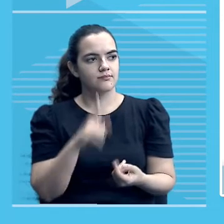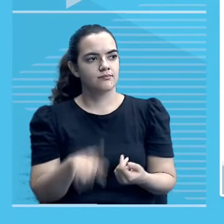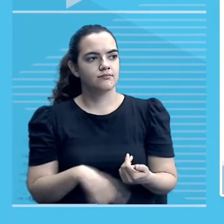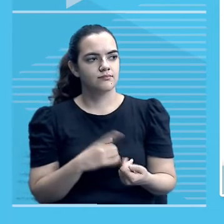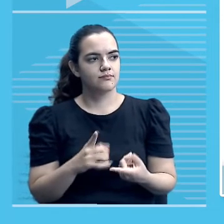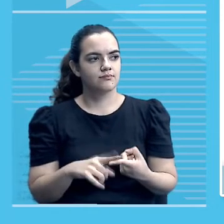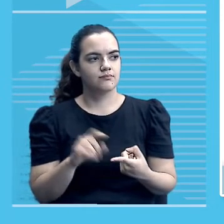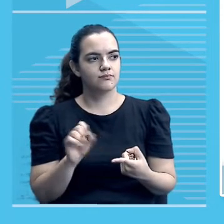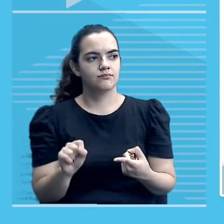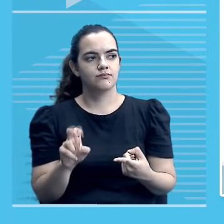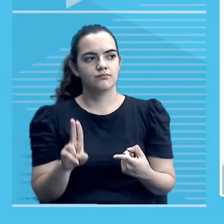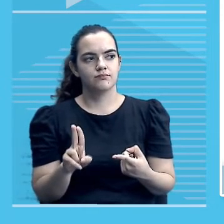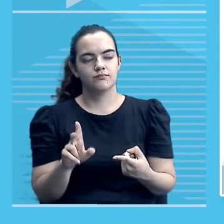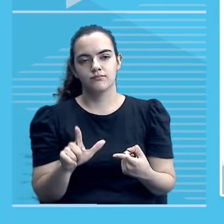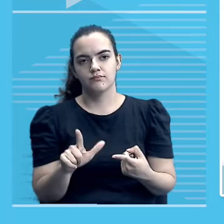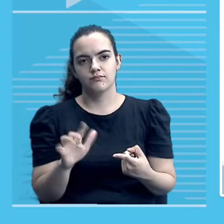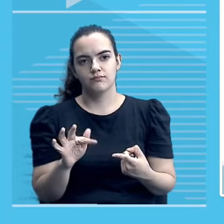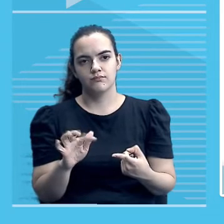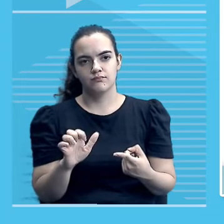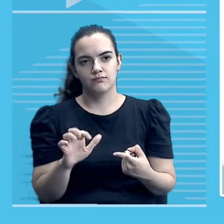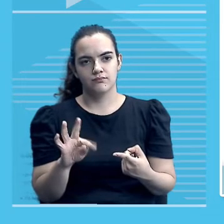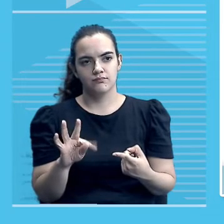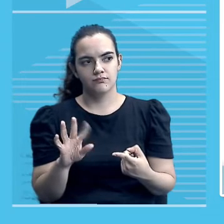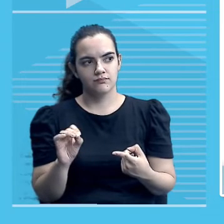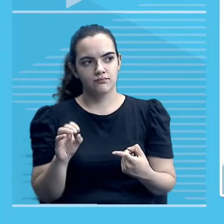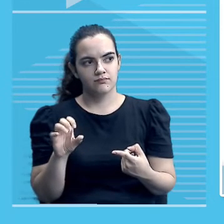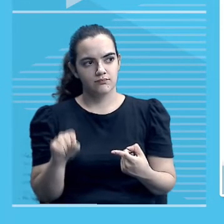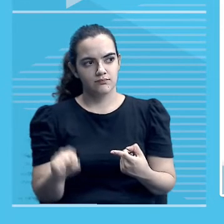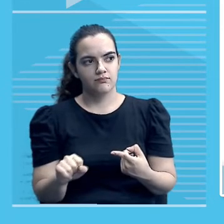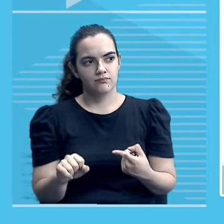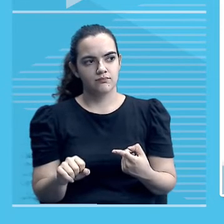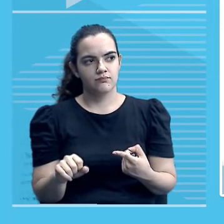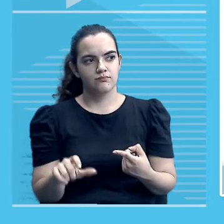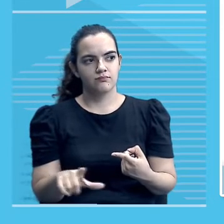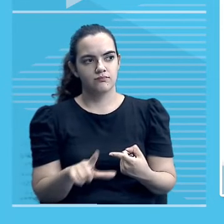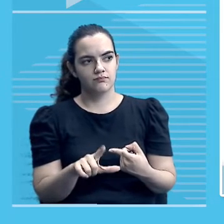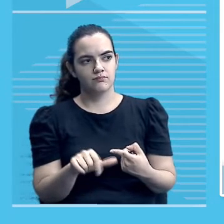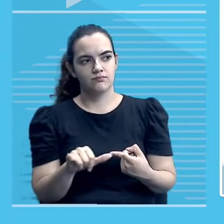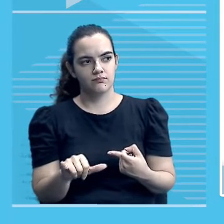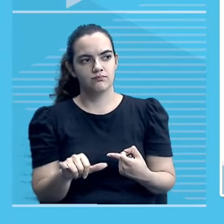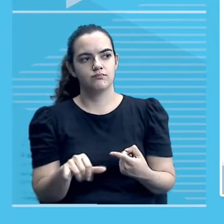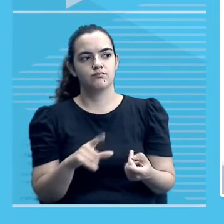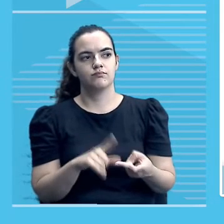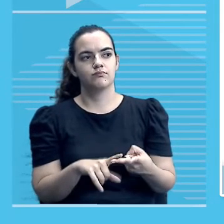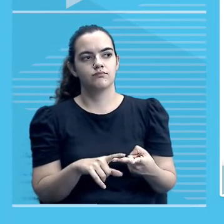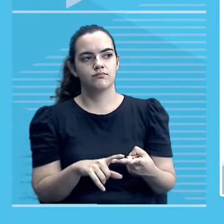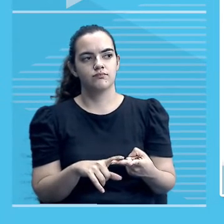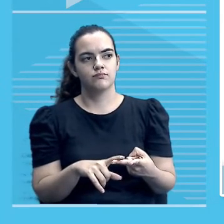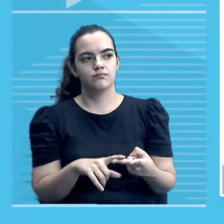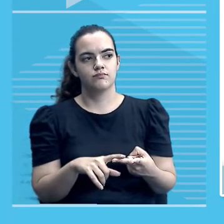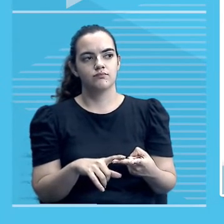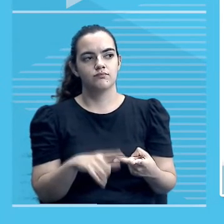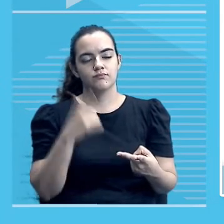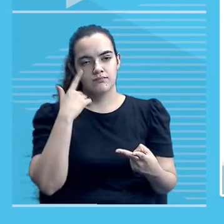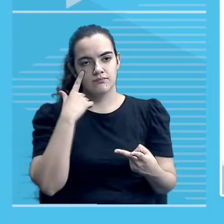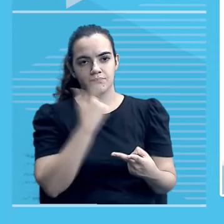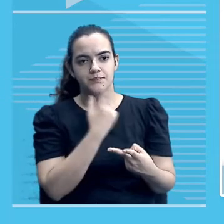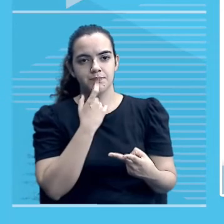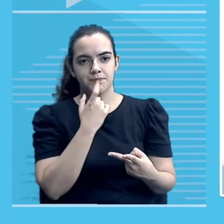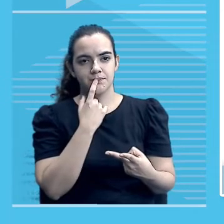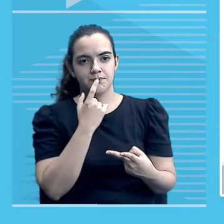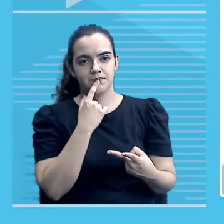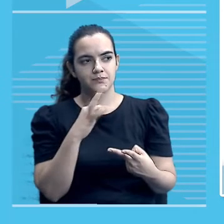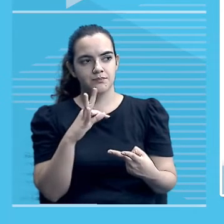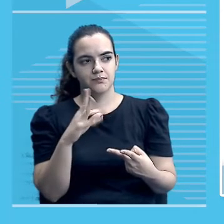lítio, sódio, potássio, rubídio, césio, amônio, cálcio, estrôncio e bário.